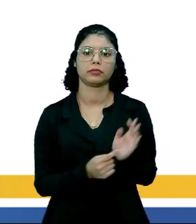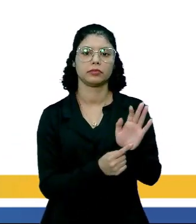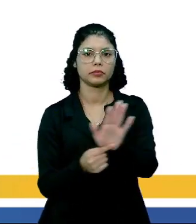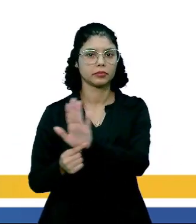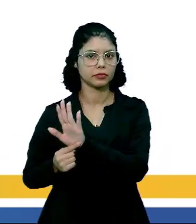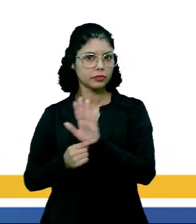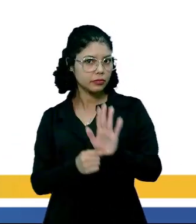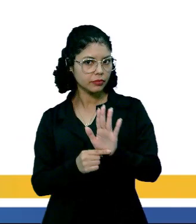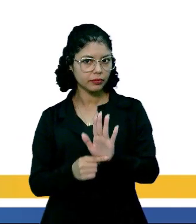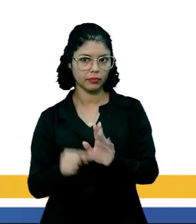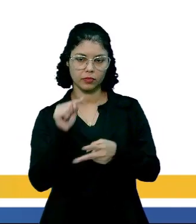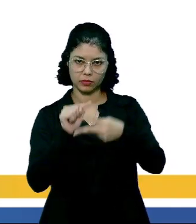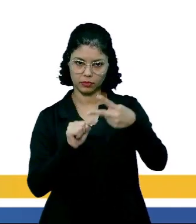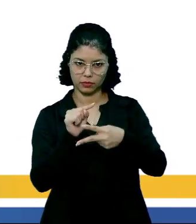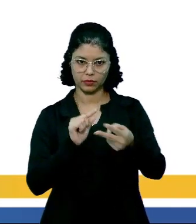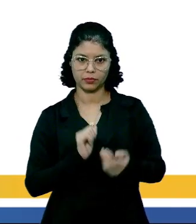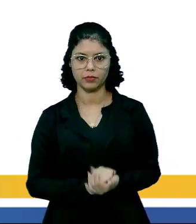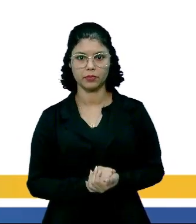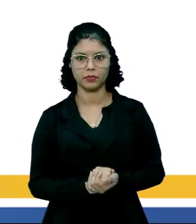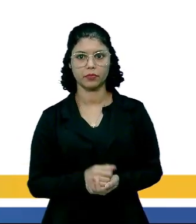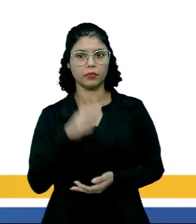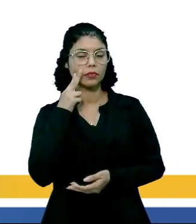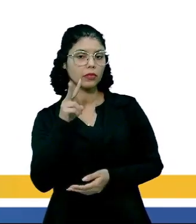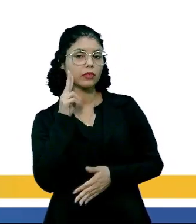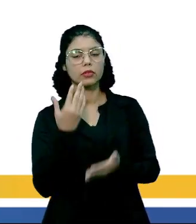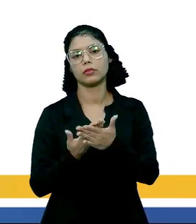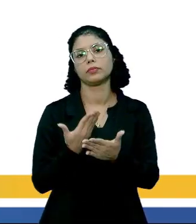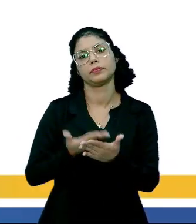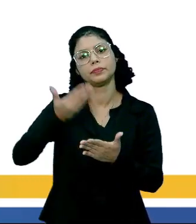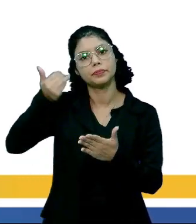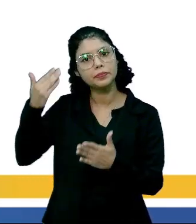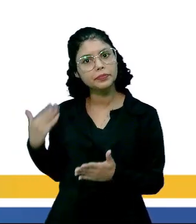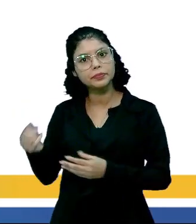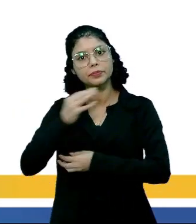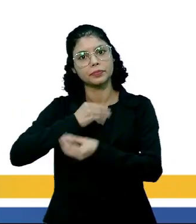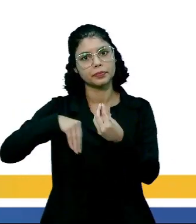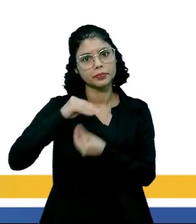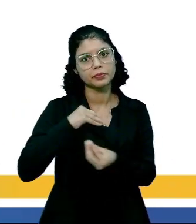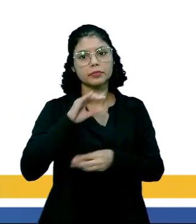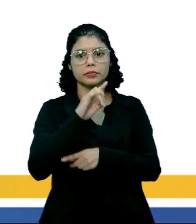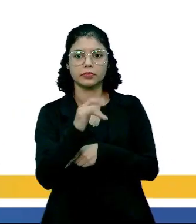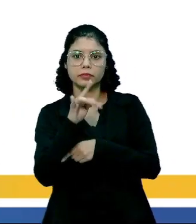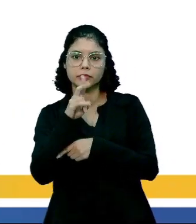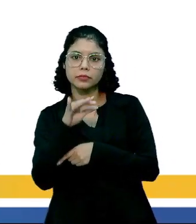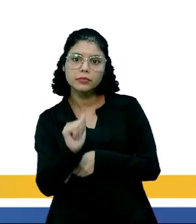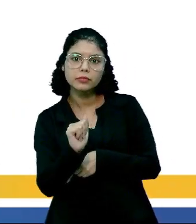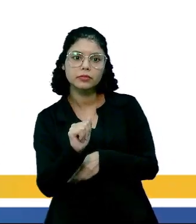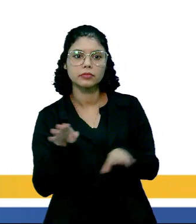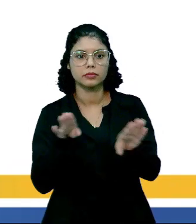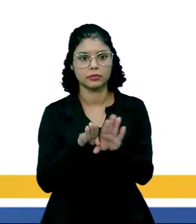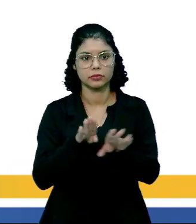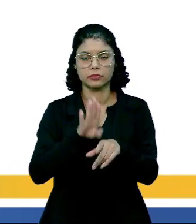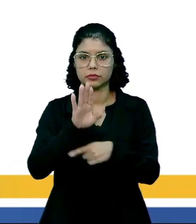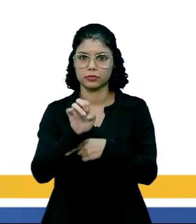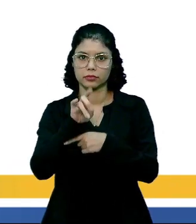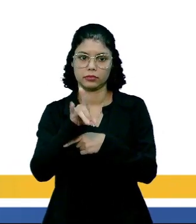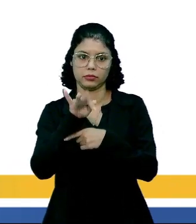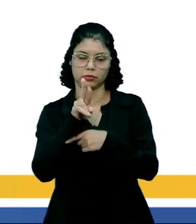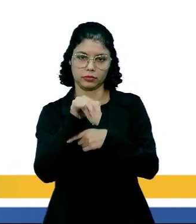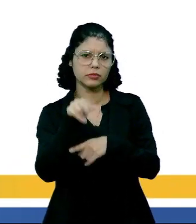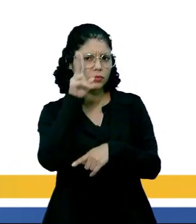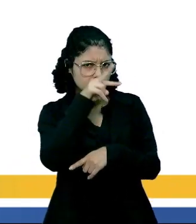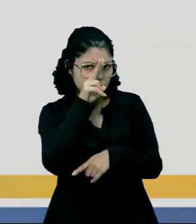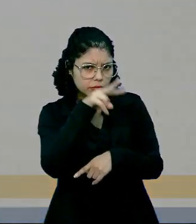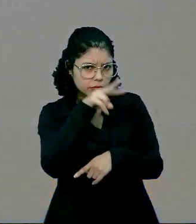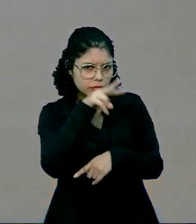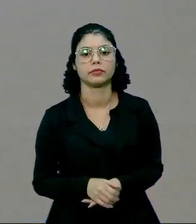vocês duas situações nós vimos nas aulas anteriores sobre reações exotérmicas e reações endotérmicas ainda